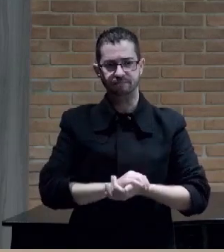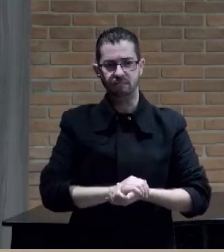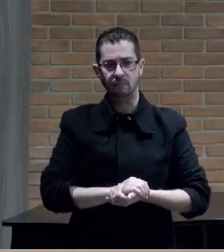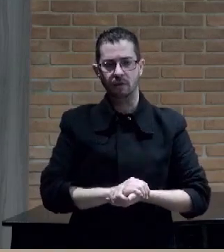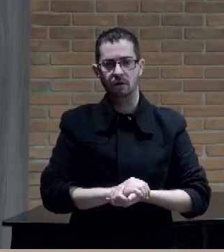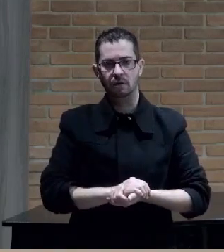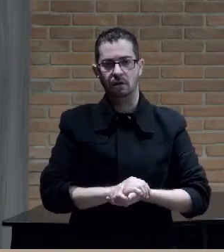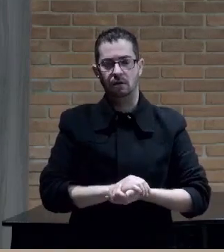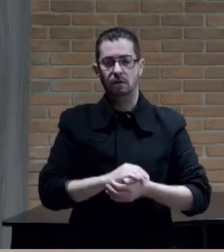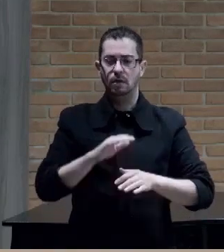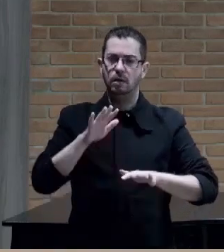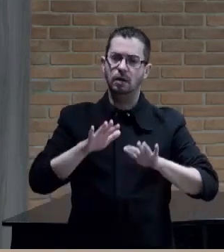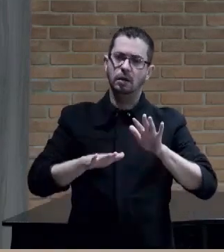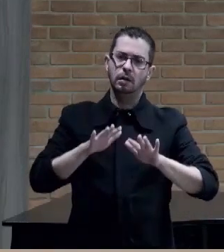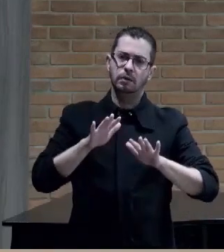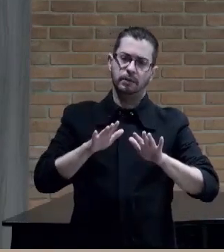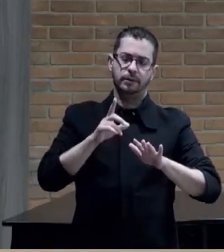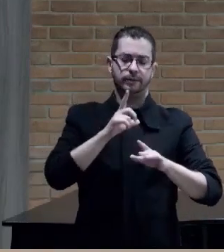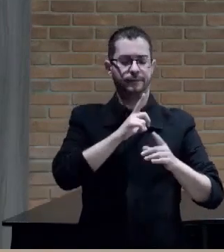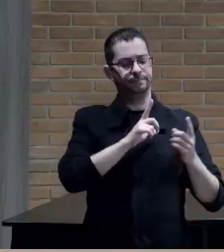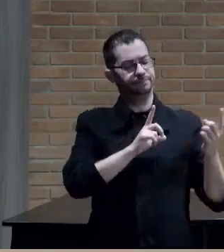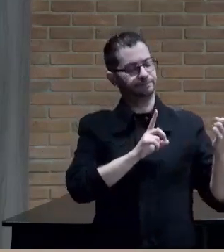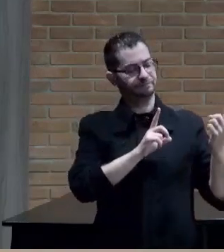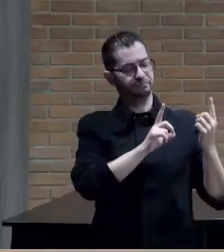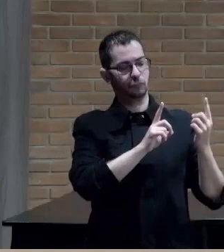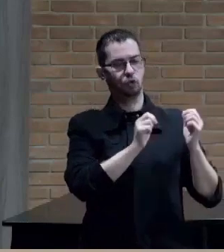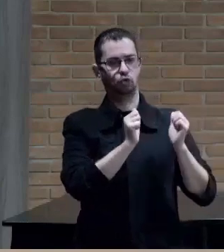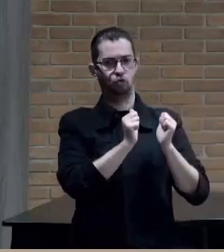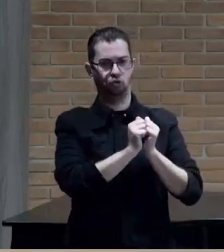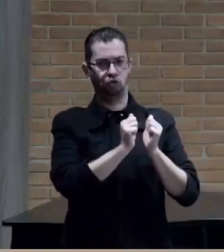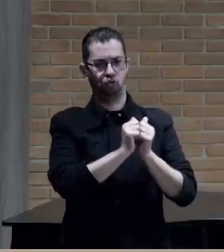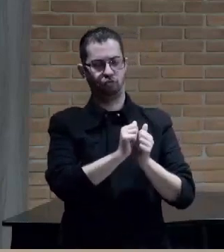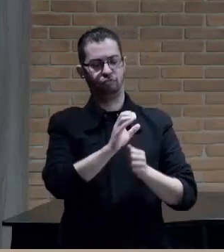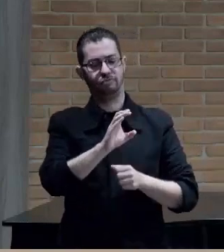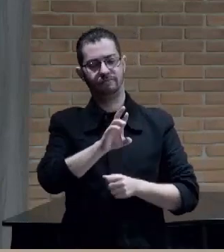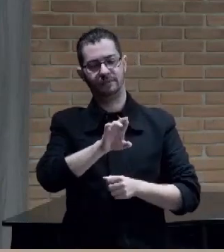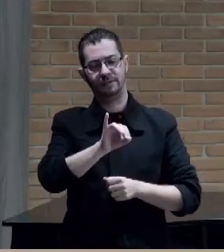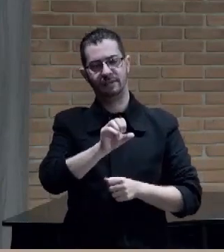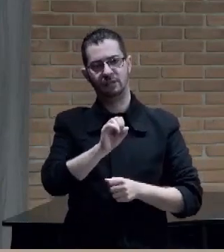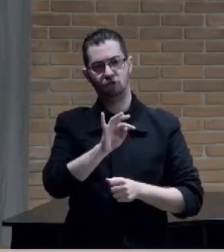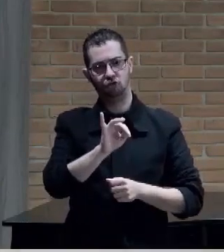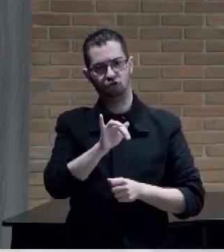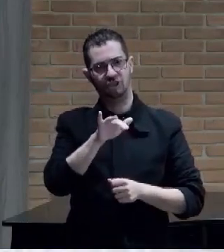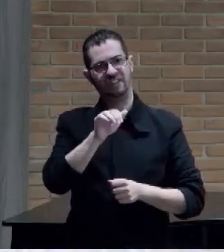Às vezes eu me pego com a Cristina comigo, nós certas conversas.